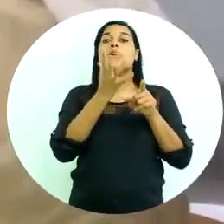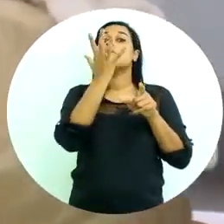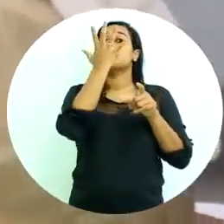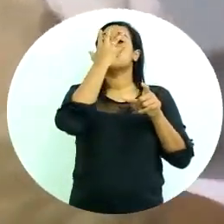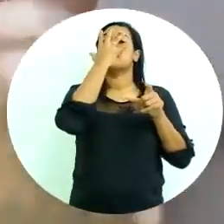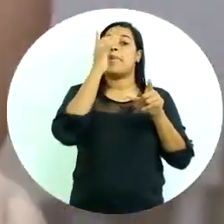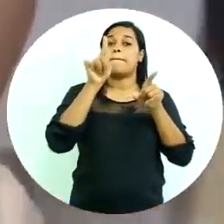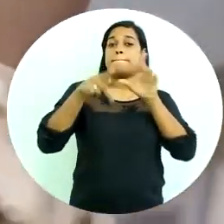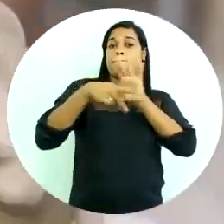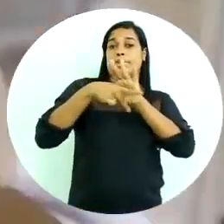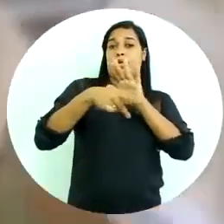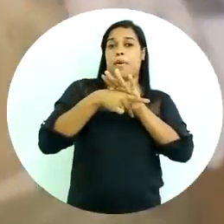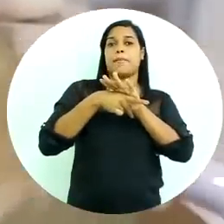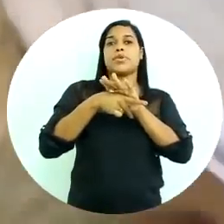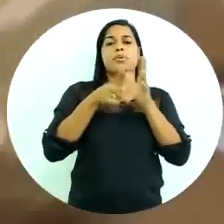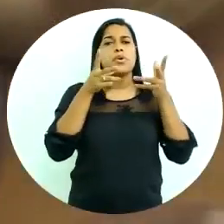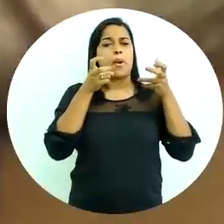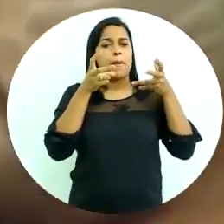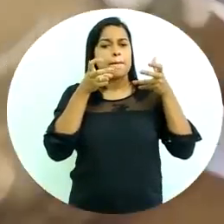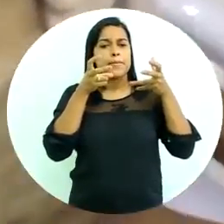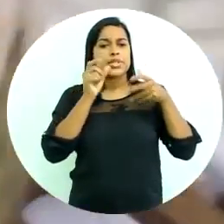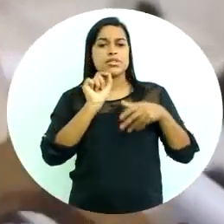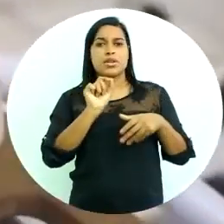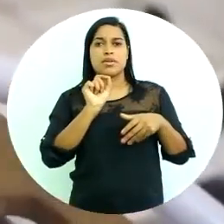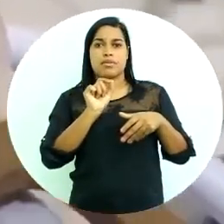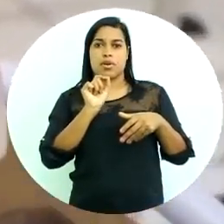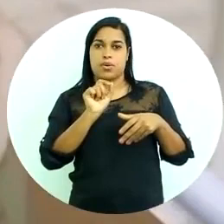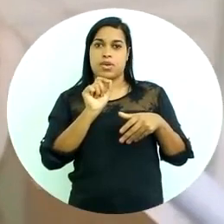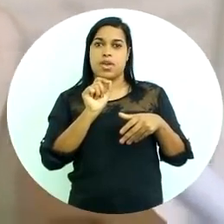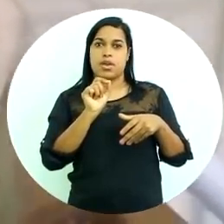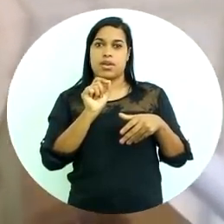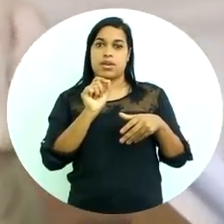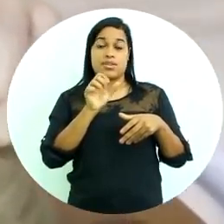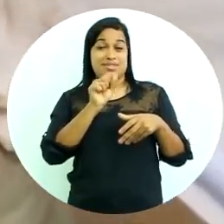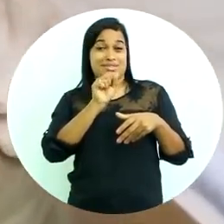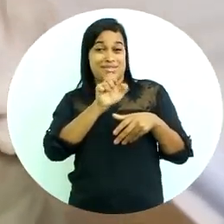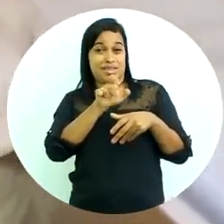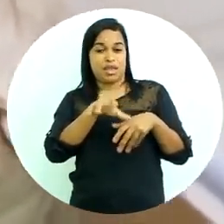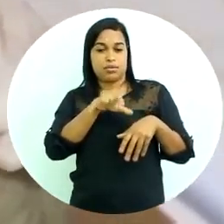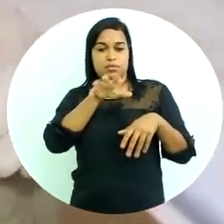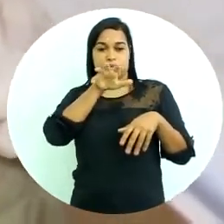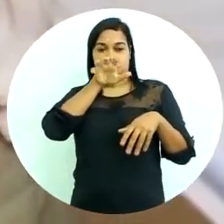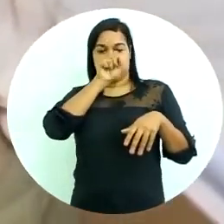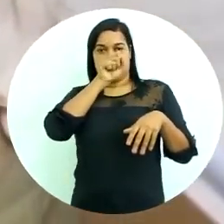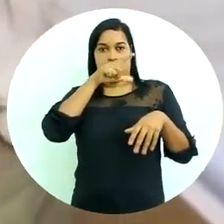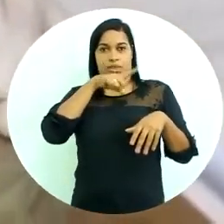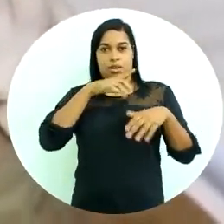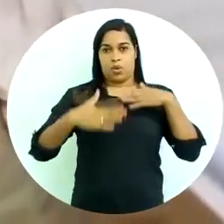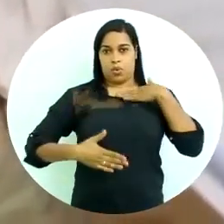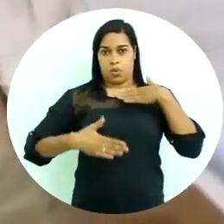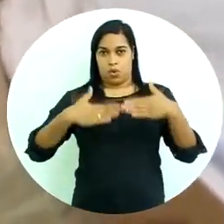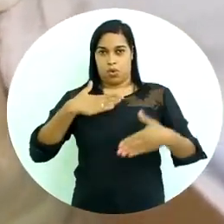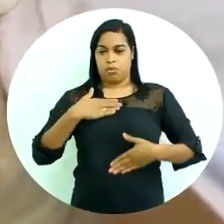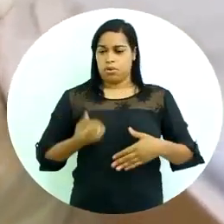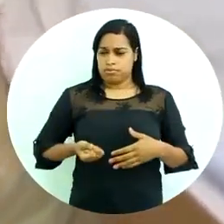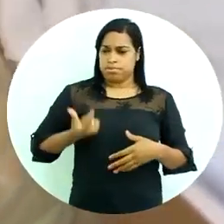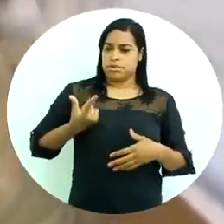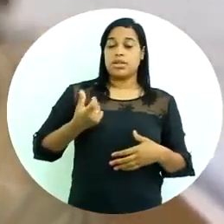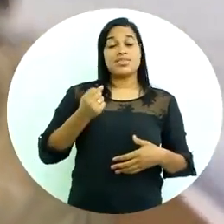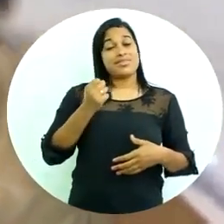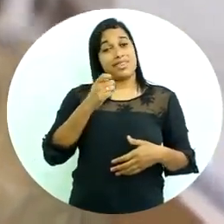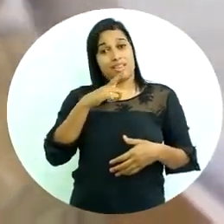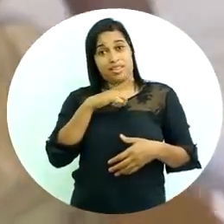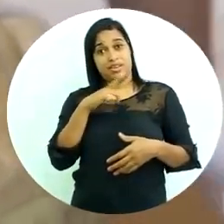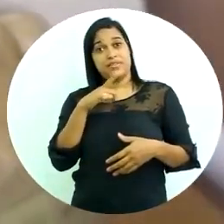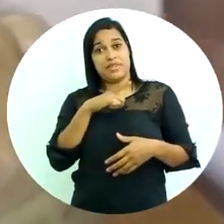da cabeça. E observar dentro da cavidade oral da vítima se tem algum corpo estranho. Caso tenha